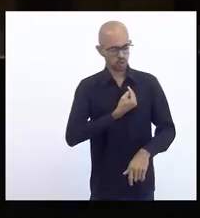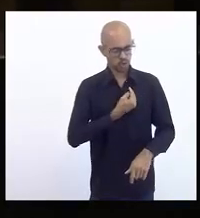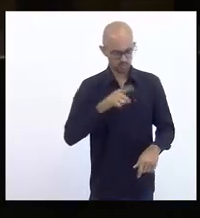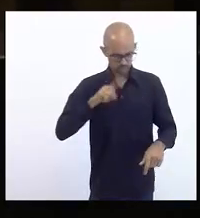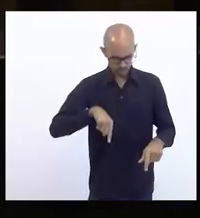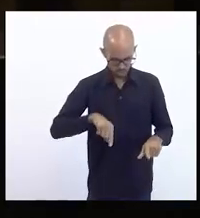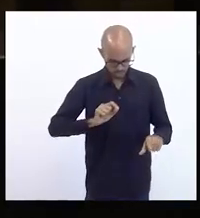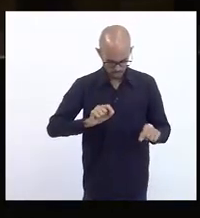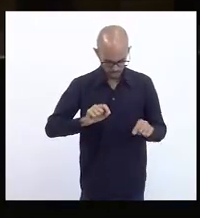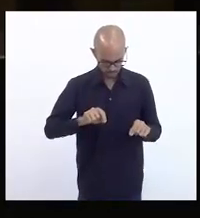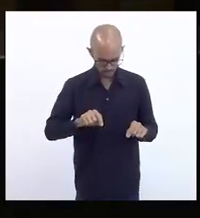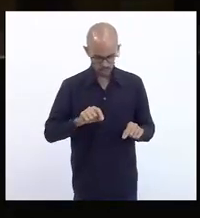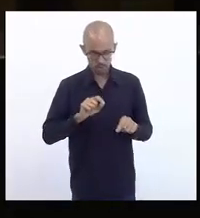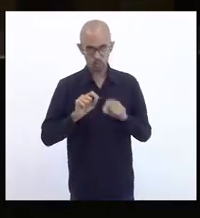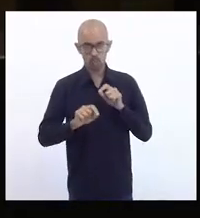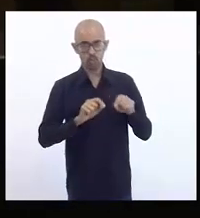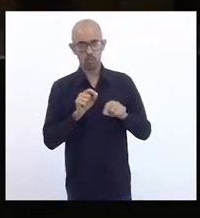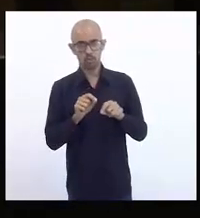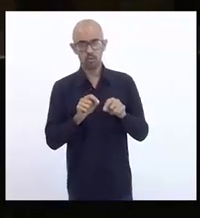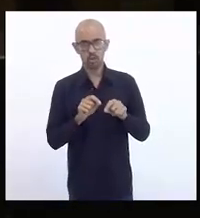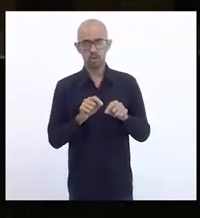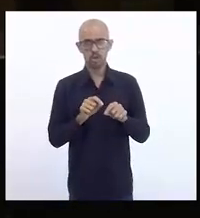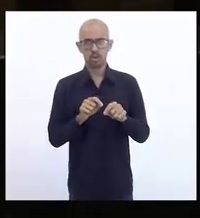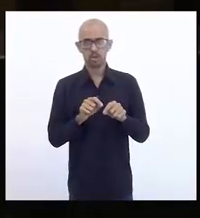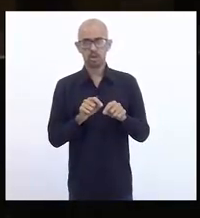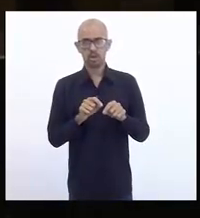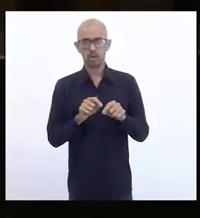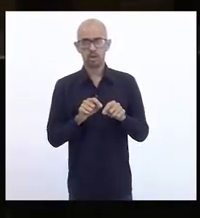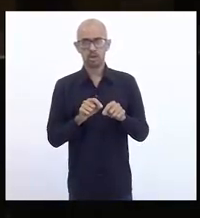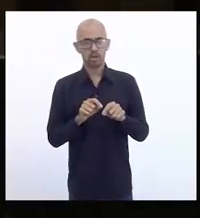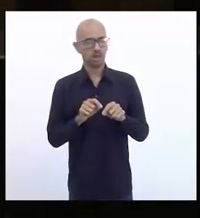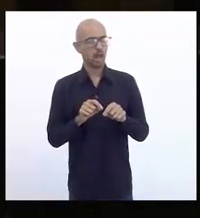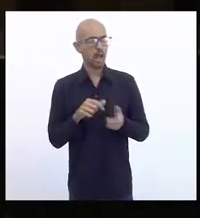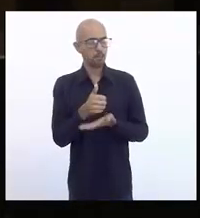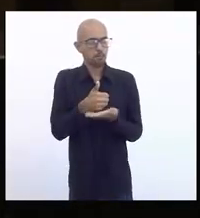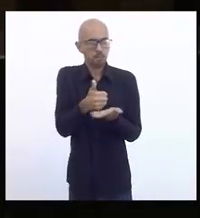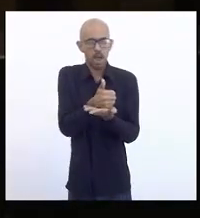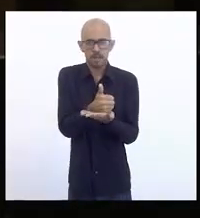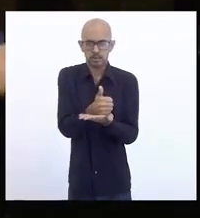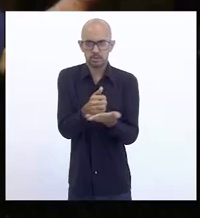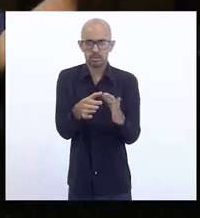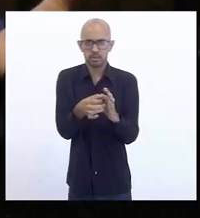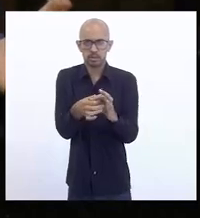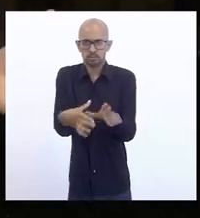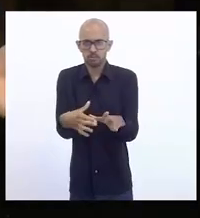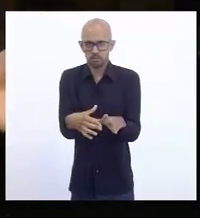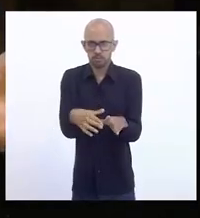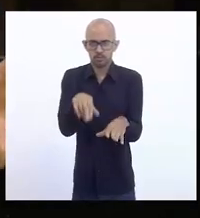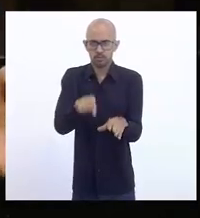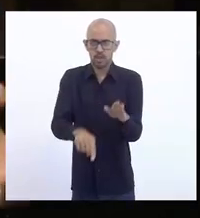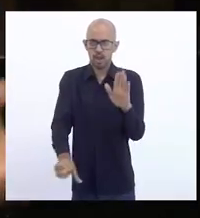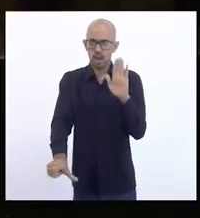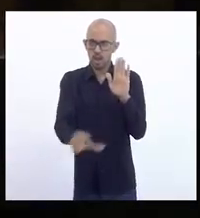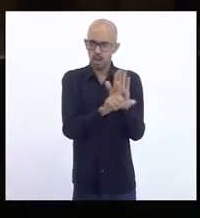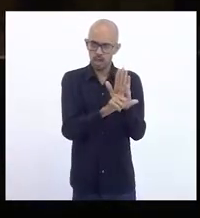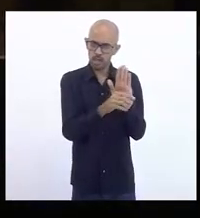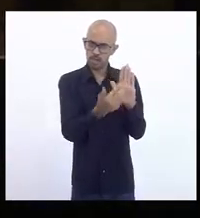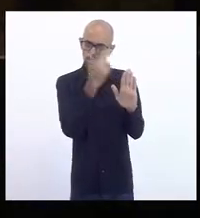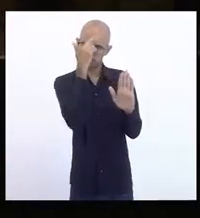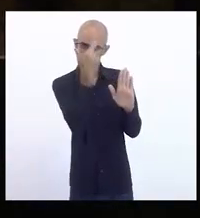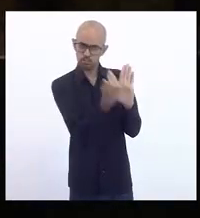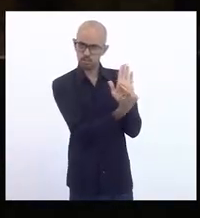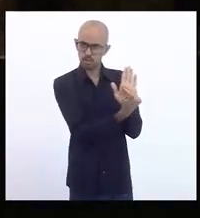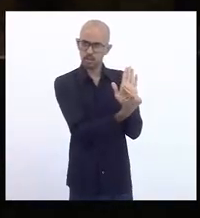é exatamente o esteio da democracia. Legitimidade para